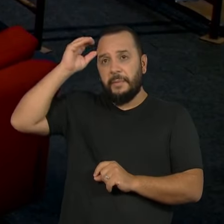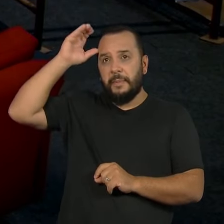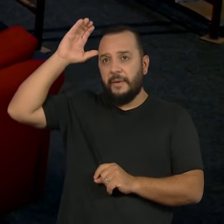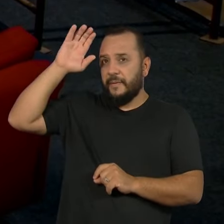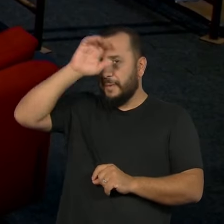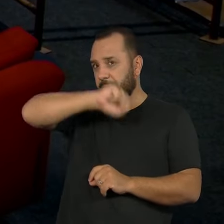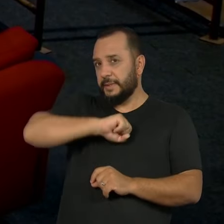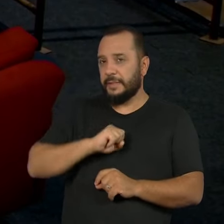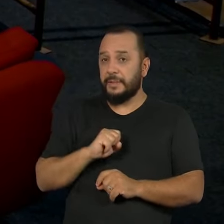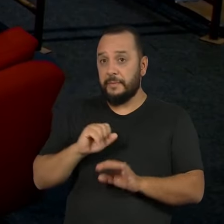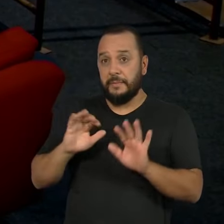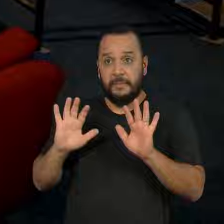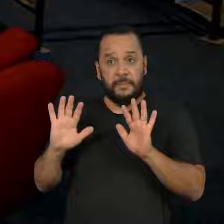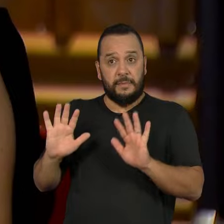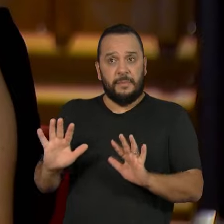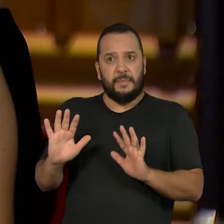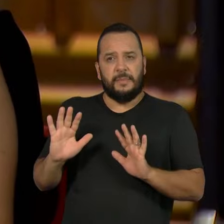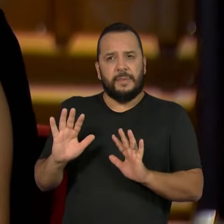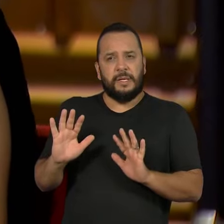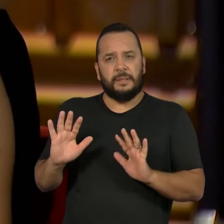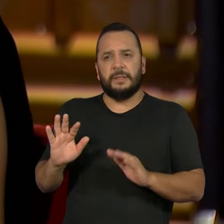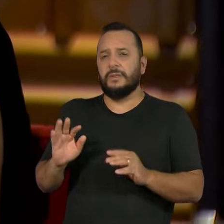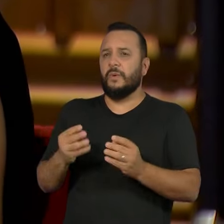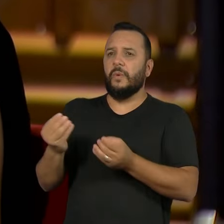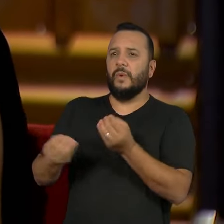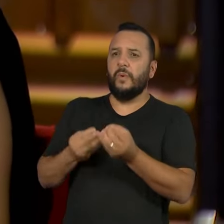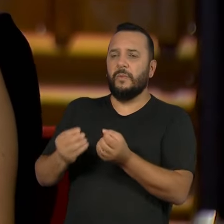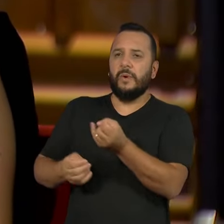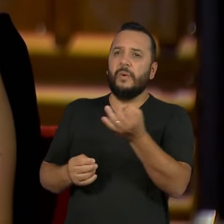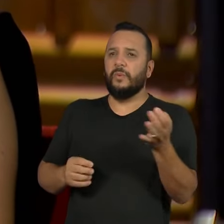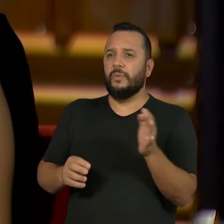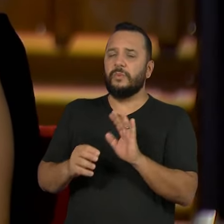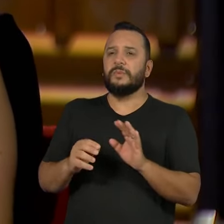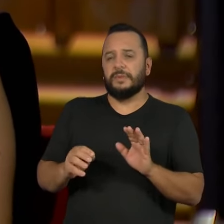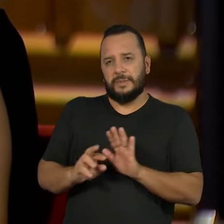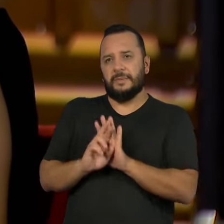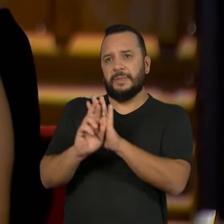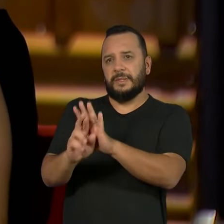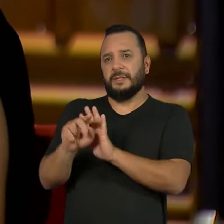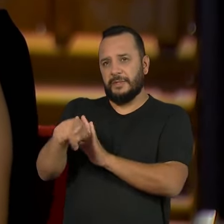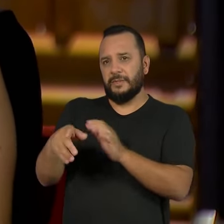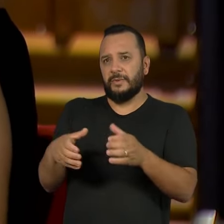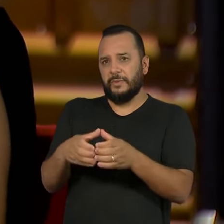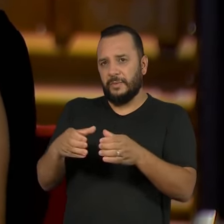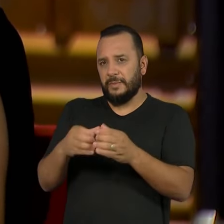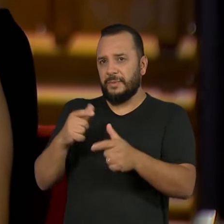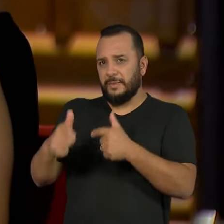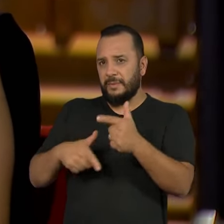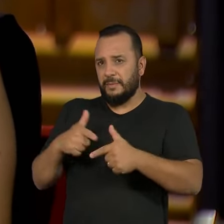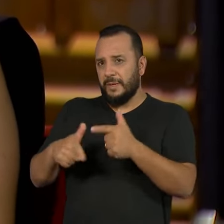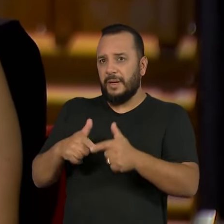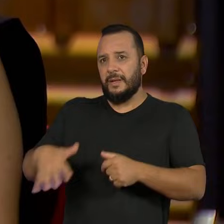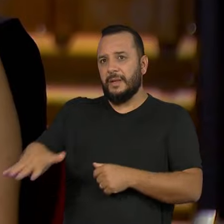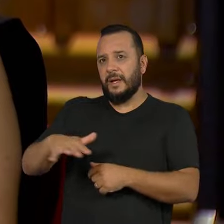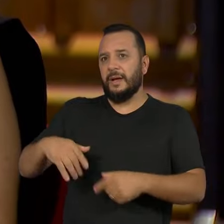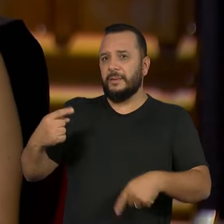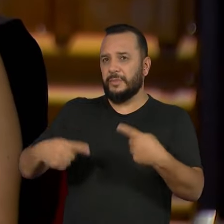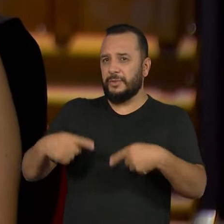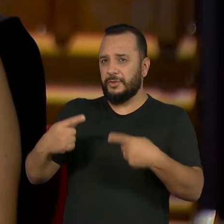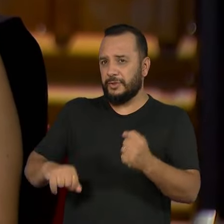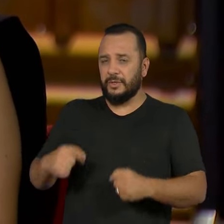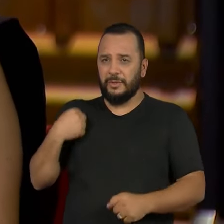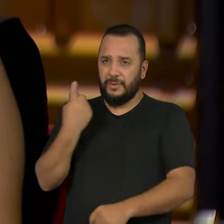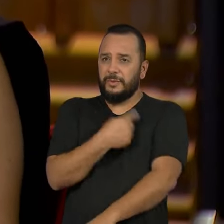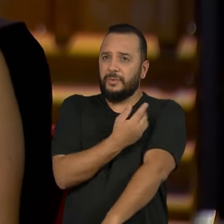se traduz a como determinados representantes deste Campo atuam na na política a gente